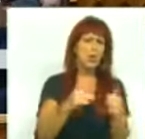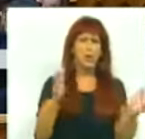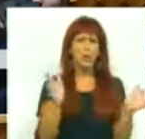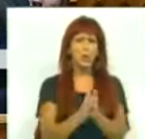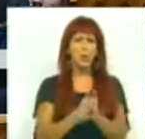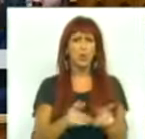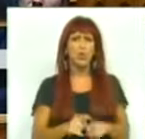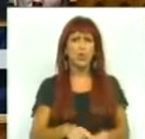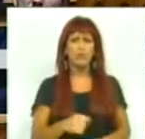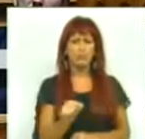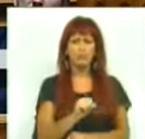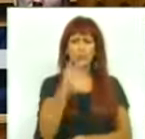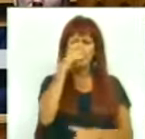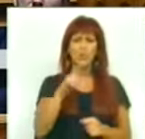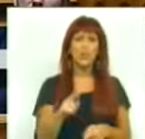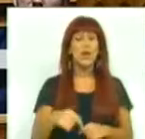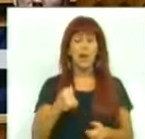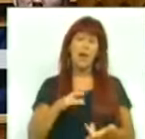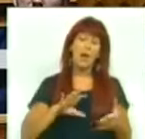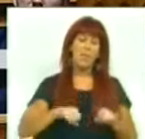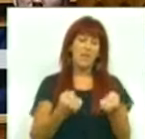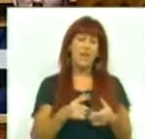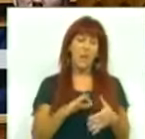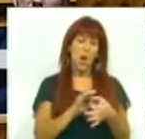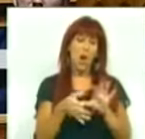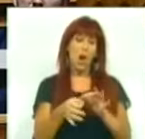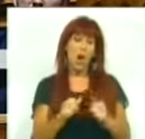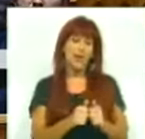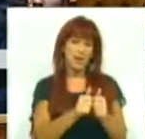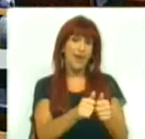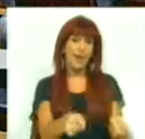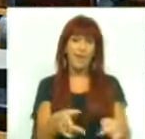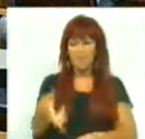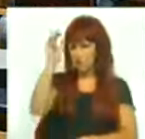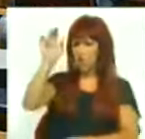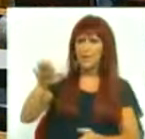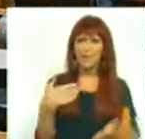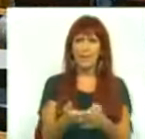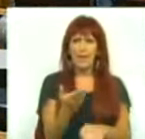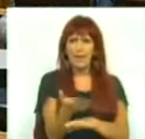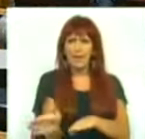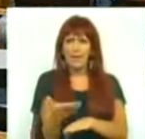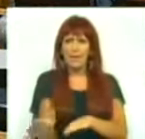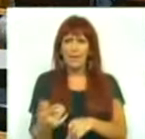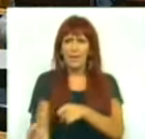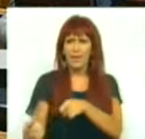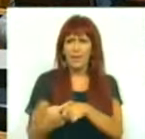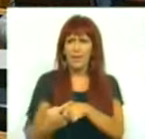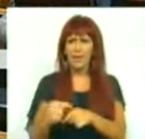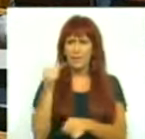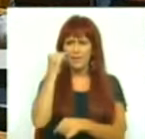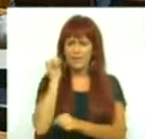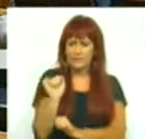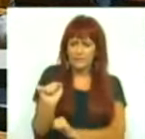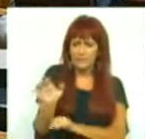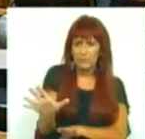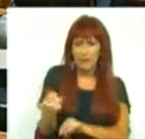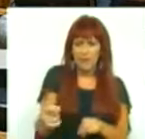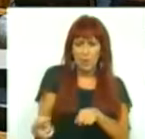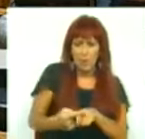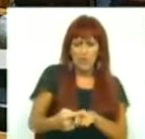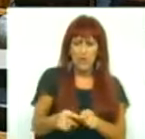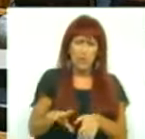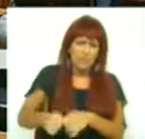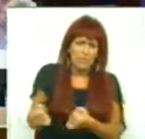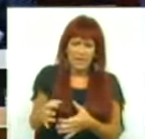contra todos. Há partidos que seguem essa lógica. Mas coragem para pôr de parte o interesse mais particular, o interesse